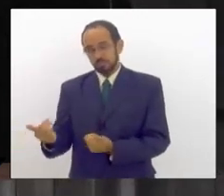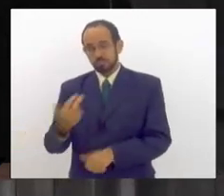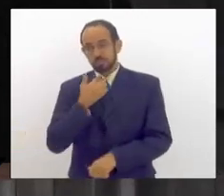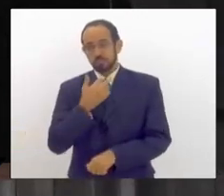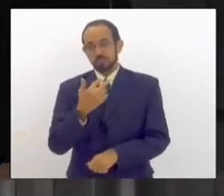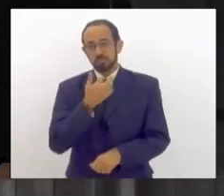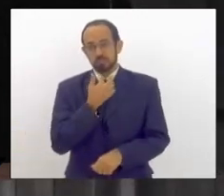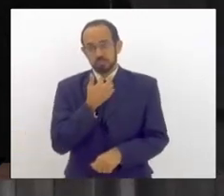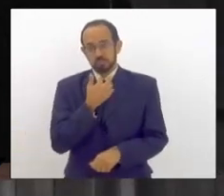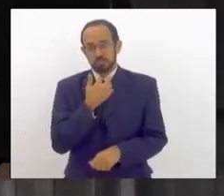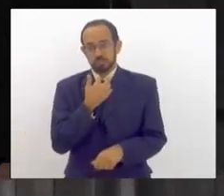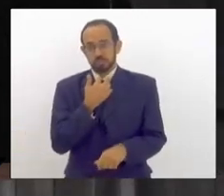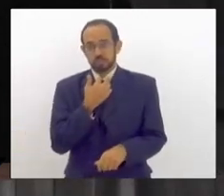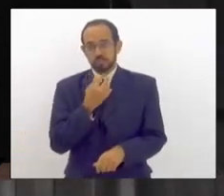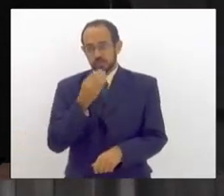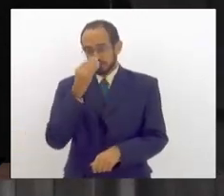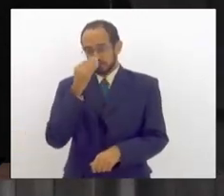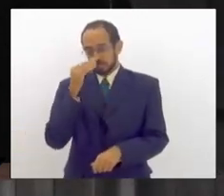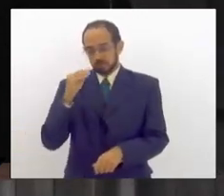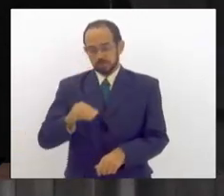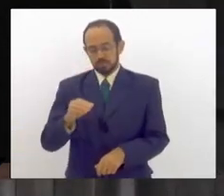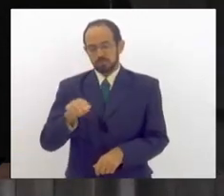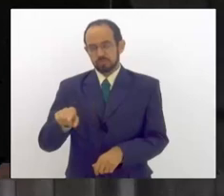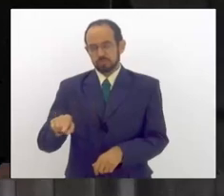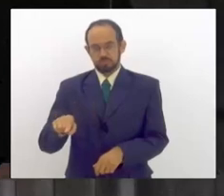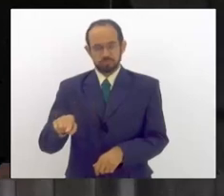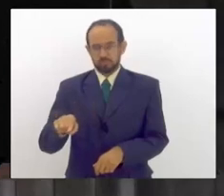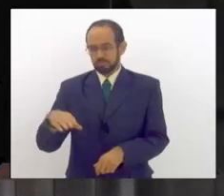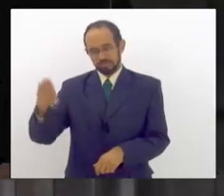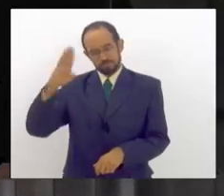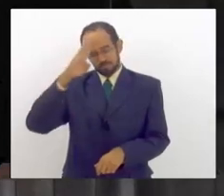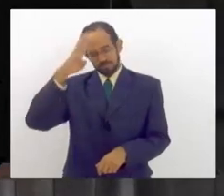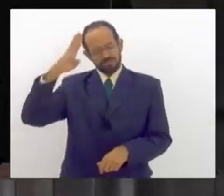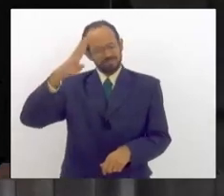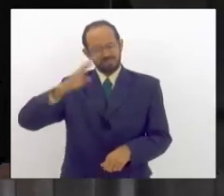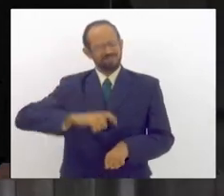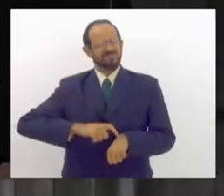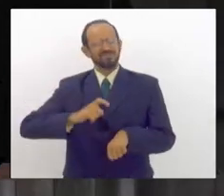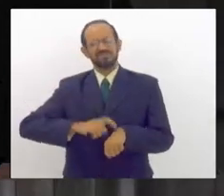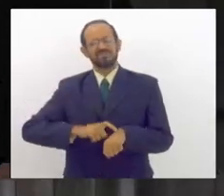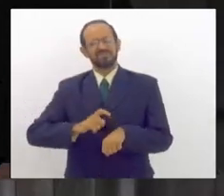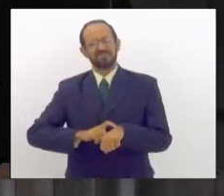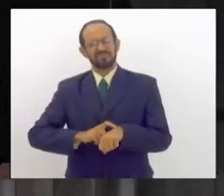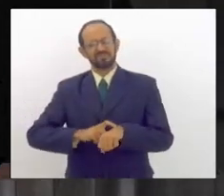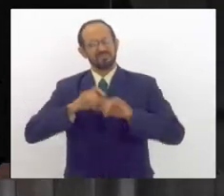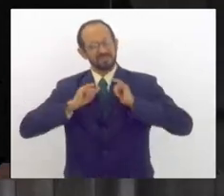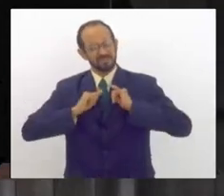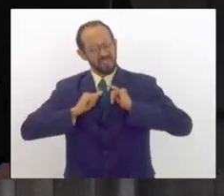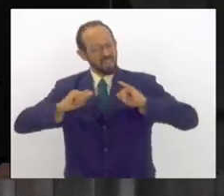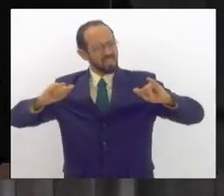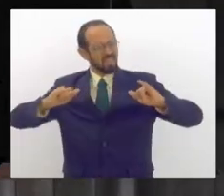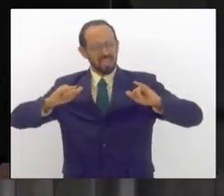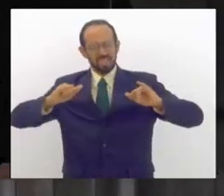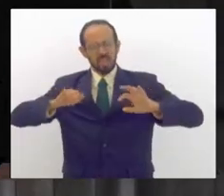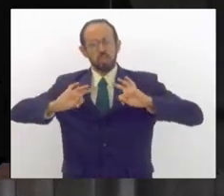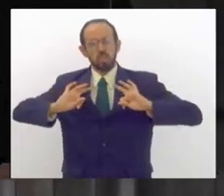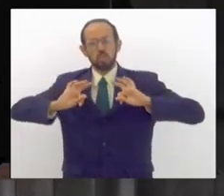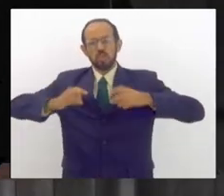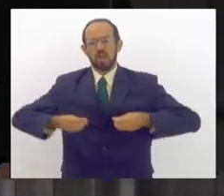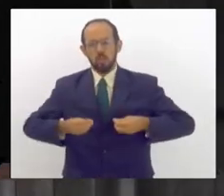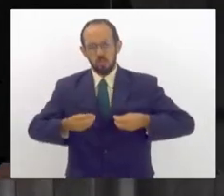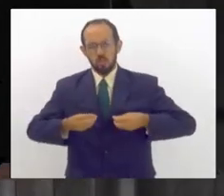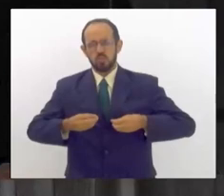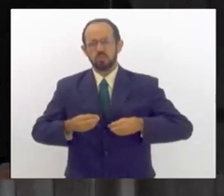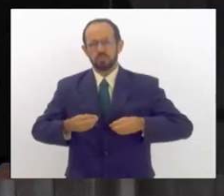podem ser deixados aquém, principalmente nesse período, que é um período de alerta total. Nós sabemos